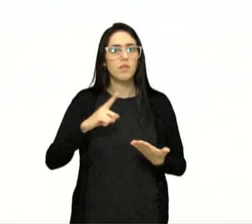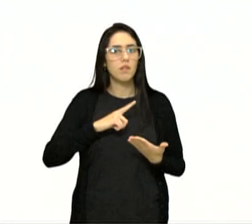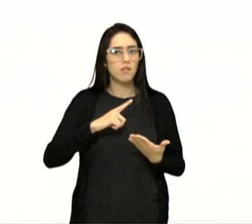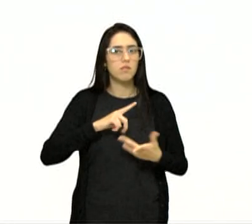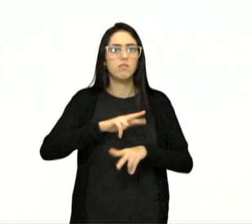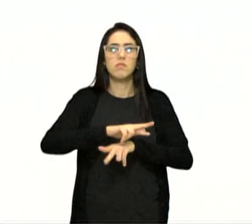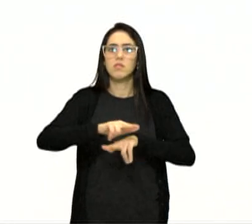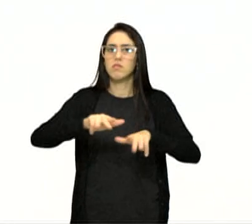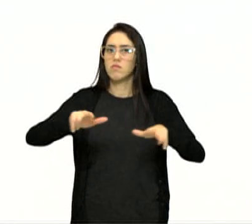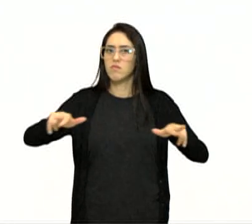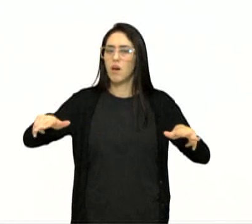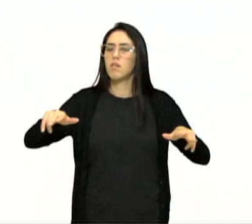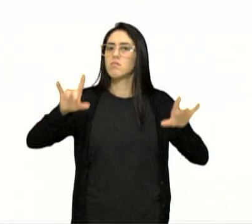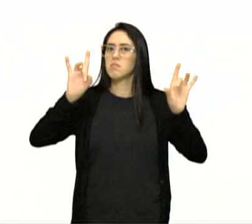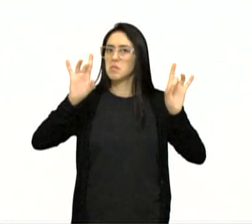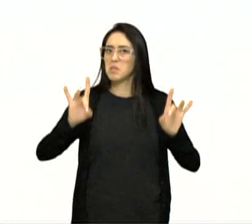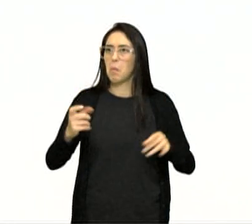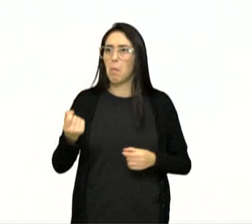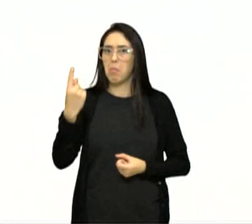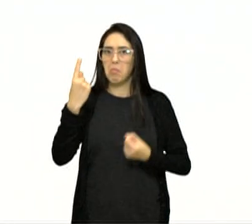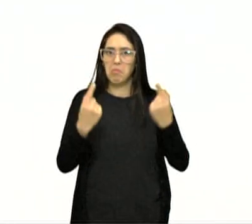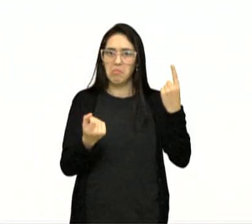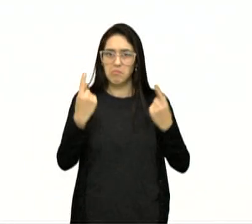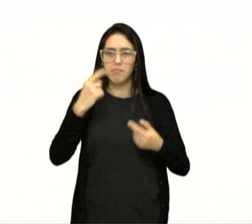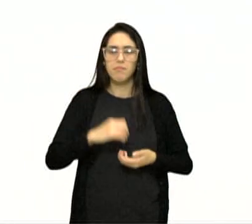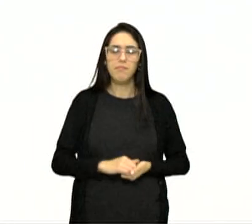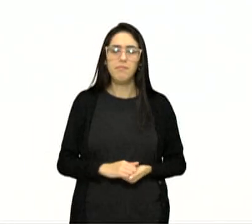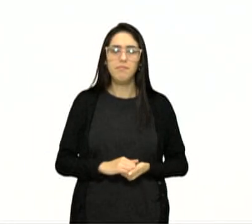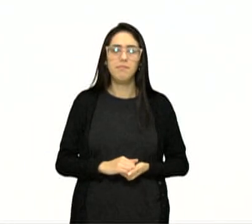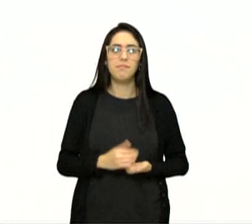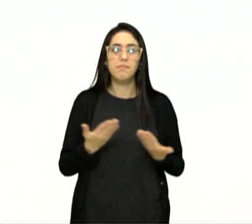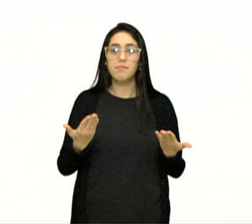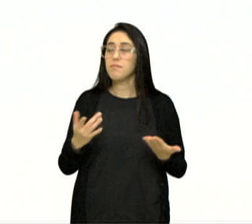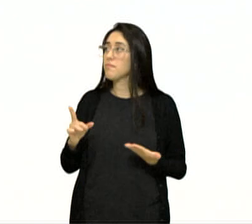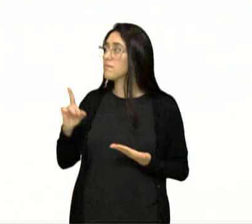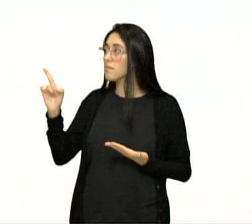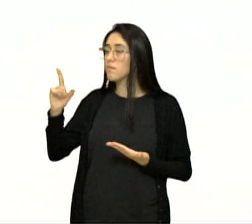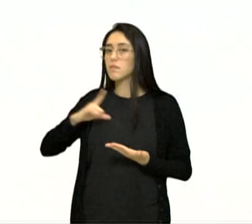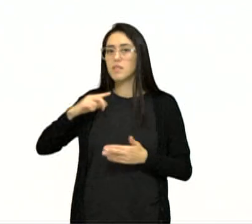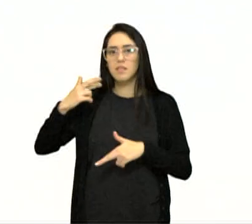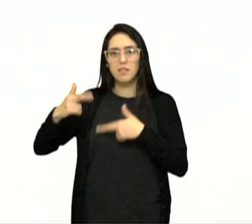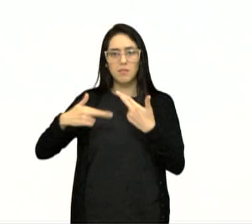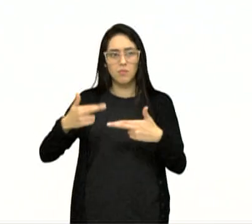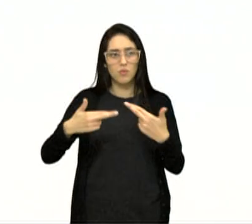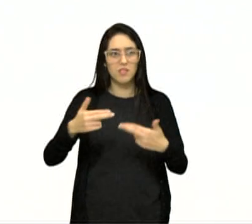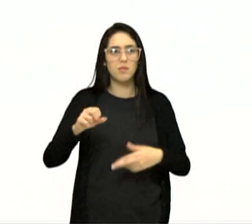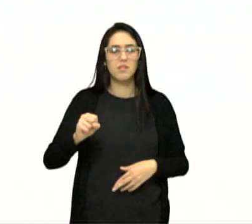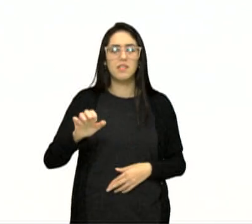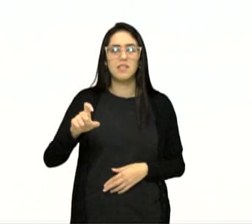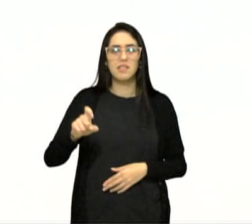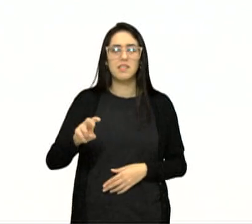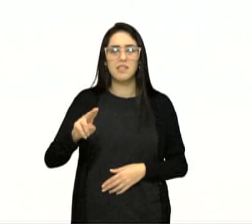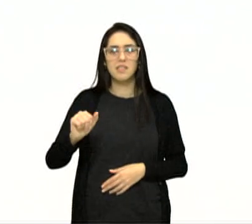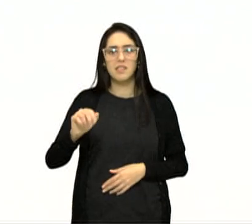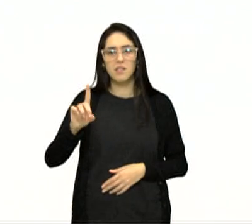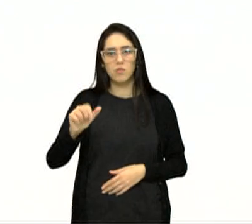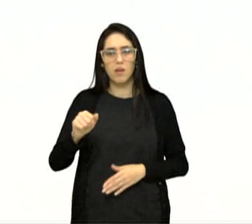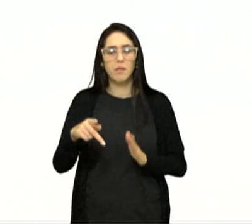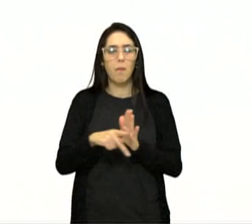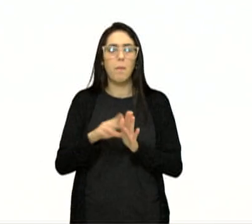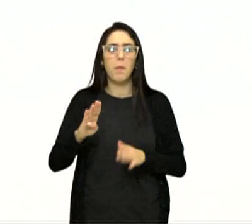casos especiais, né? Então, nesse caso que eu falei ali, por exemplo, das reproduções sexuadas em bactérias, né, em algumas,